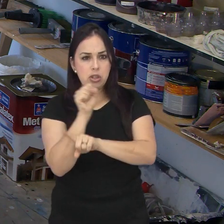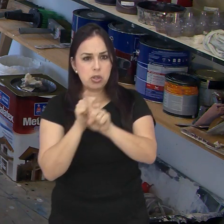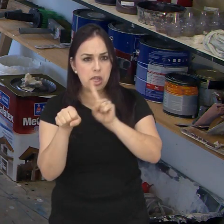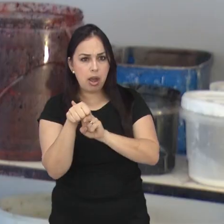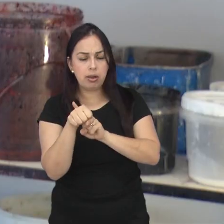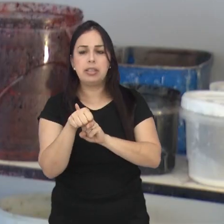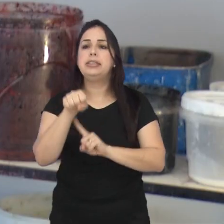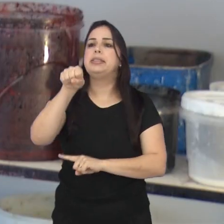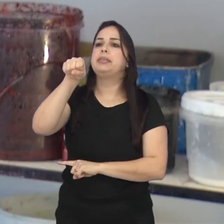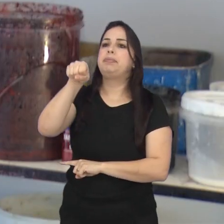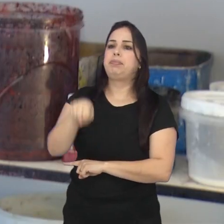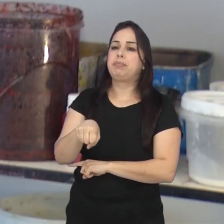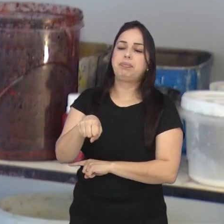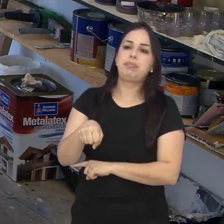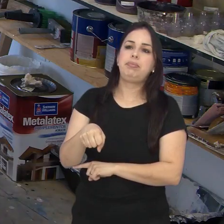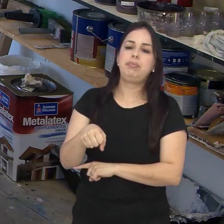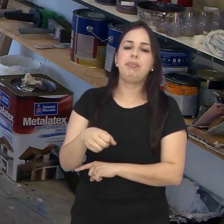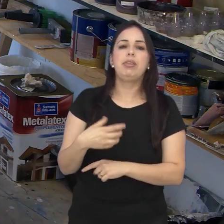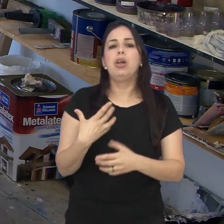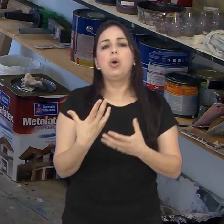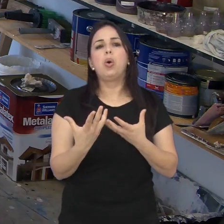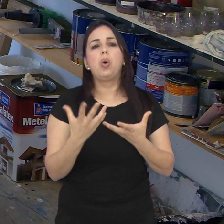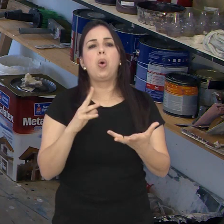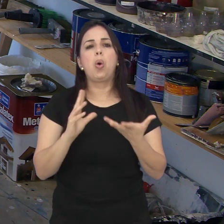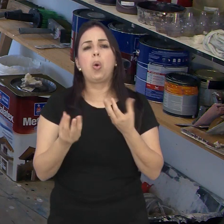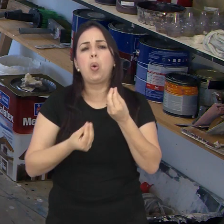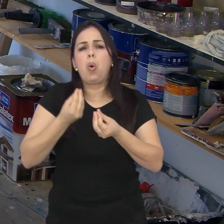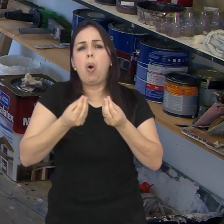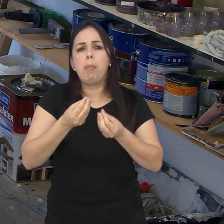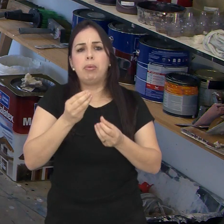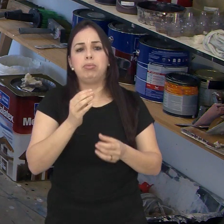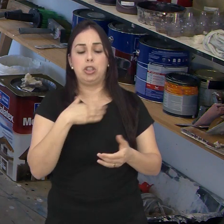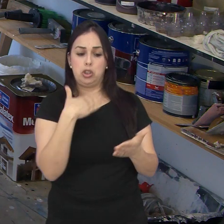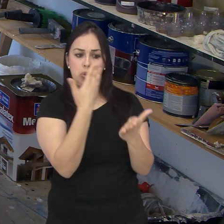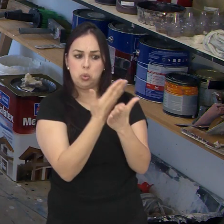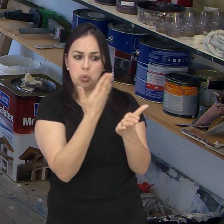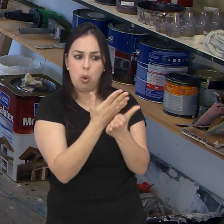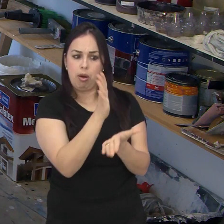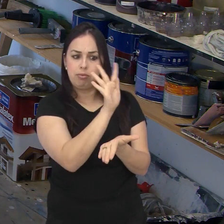né? Sou. Então, como que foi a virada, assim? Porque